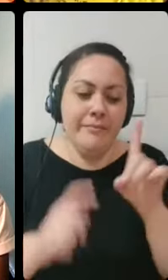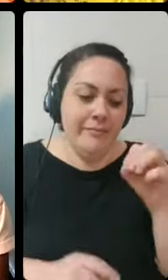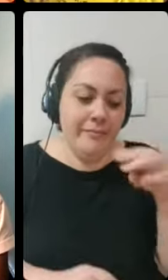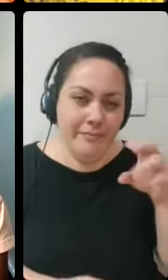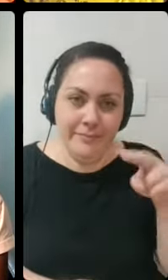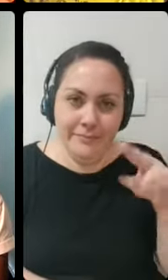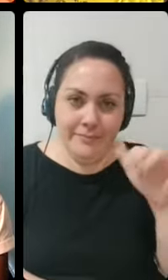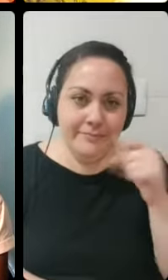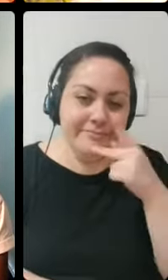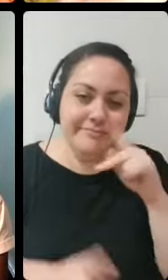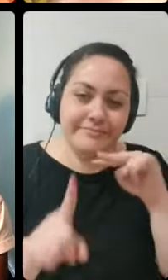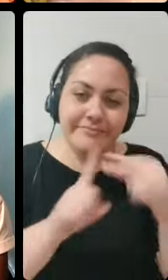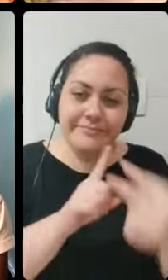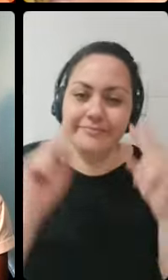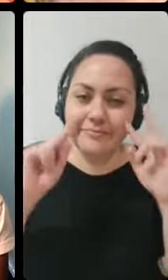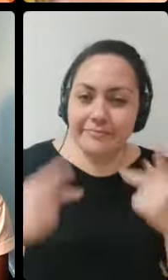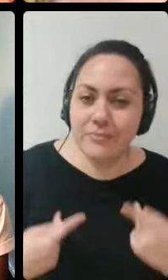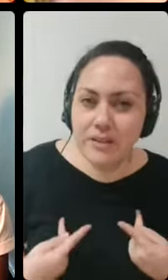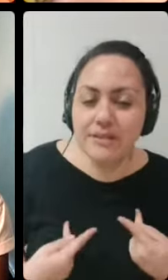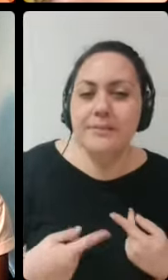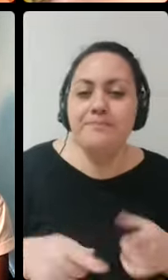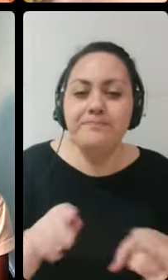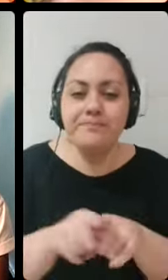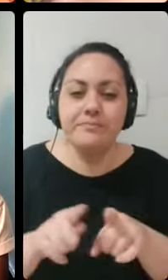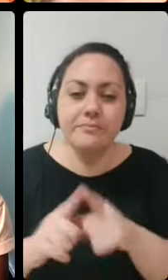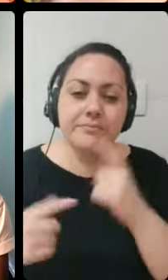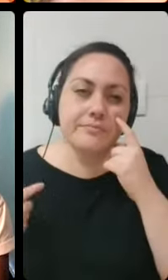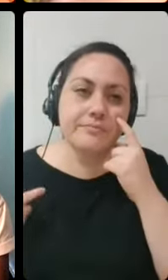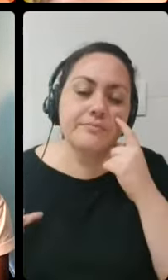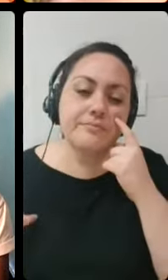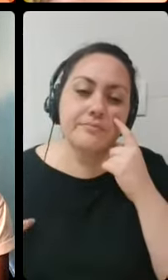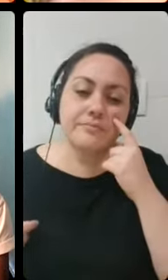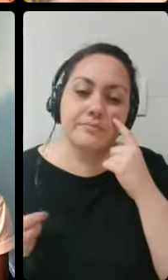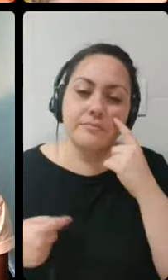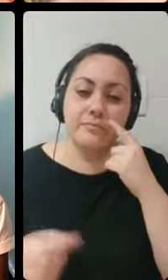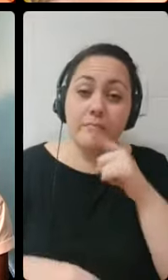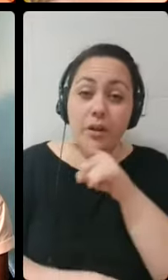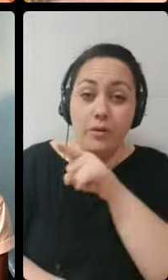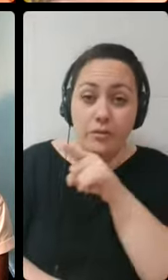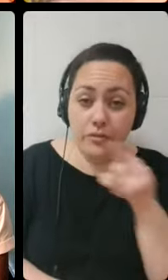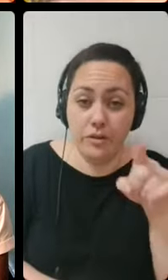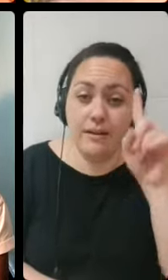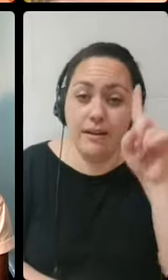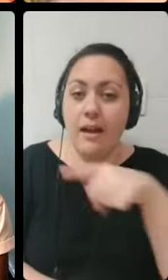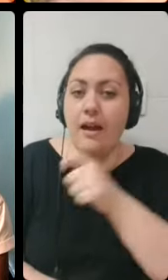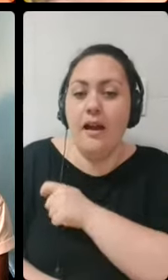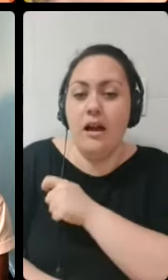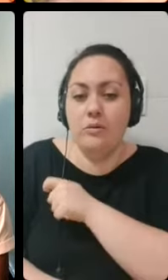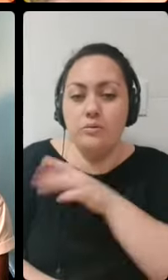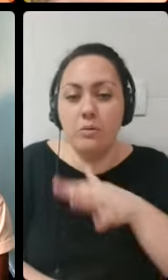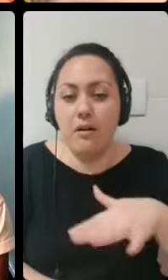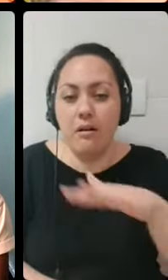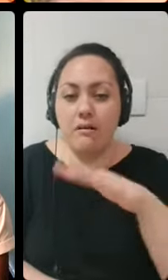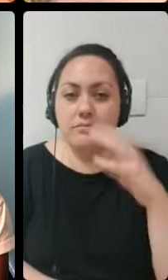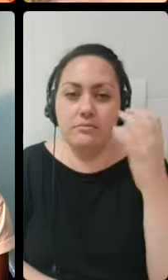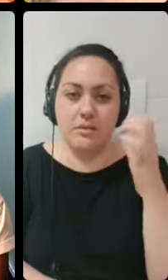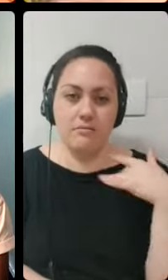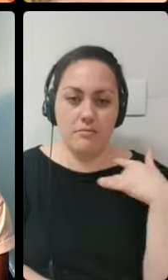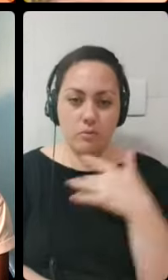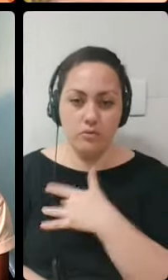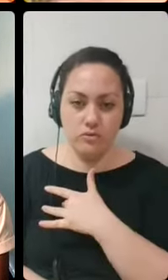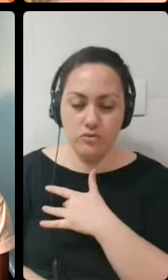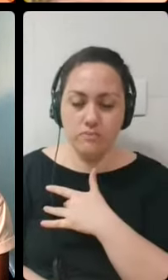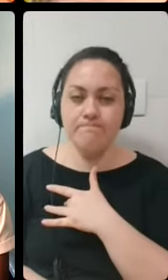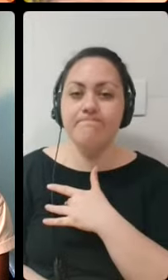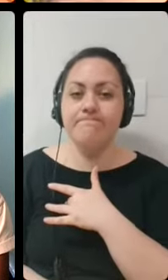e pensando que vocês são estudantes de ciências da saúde, né, e